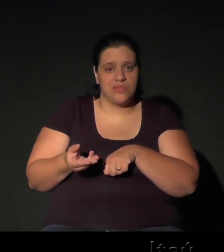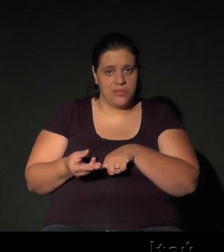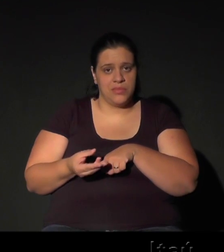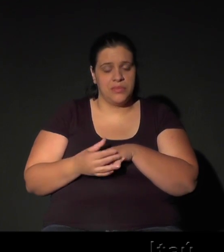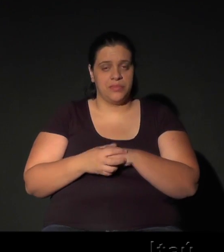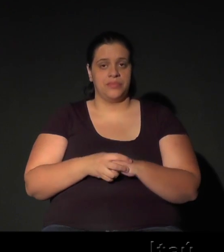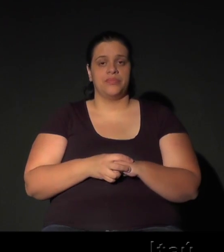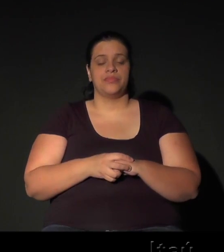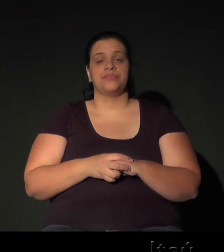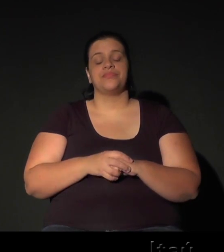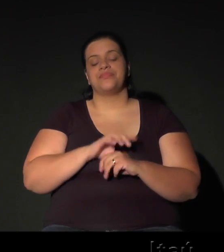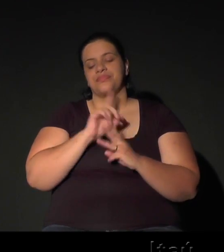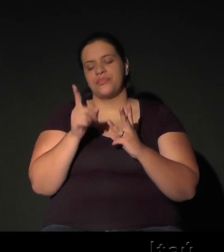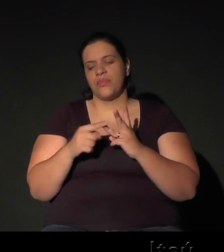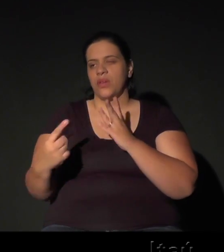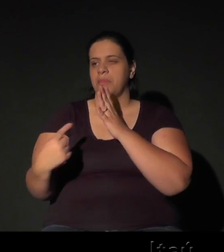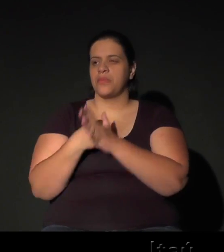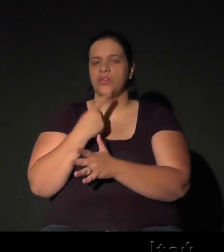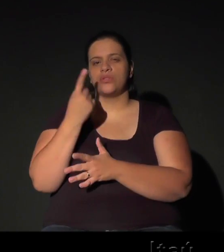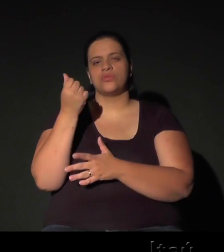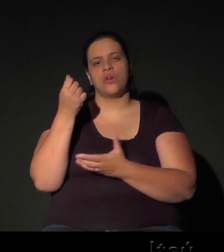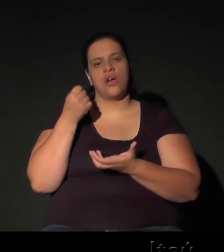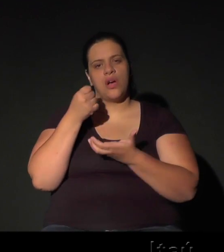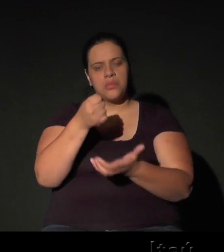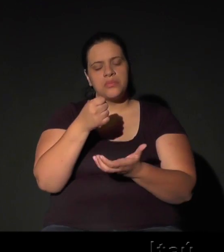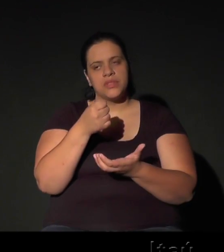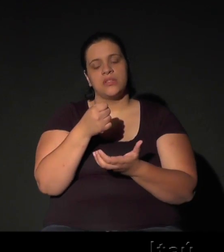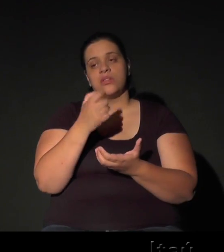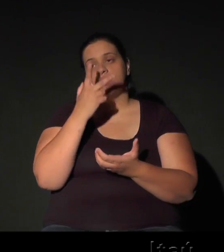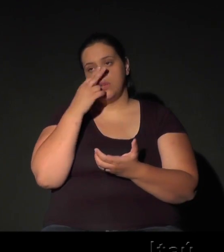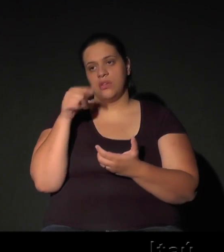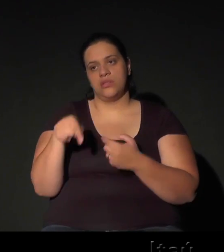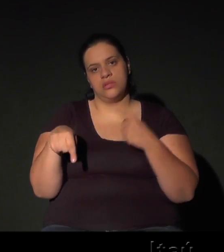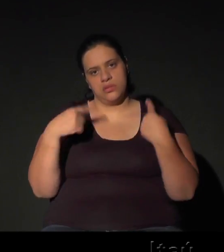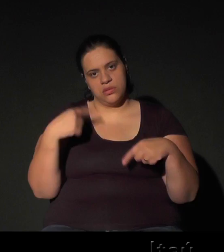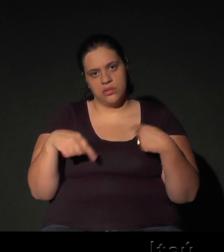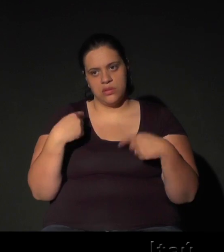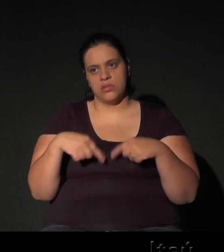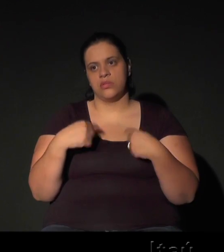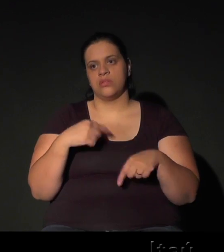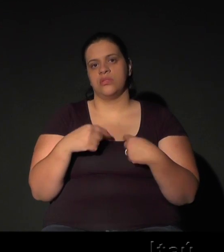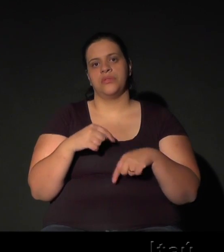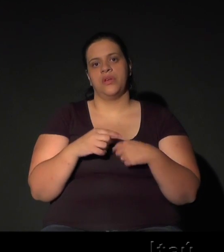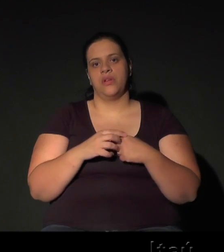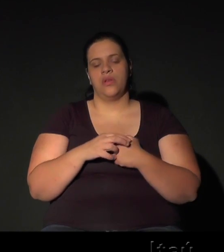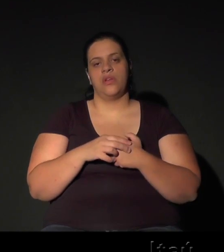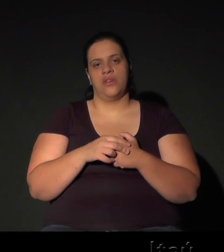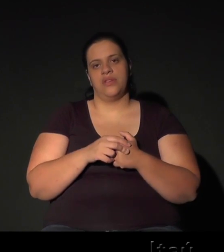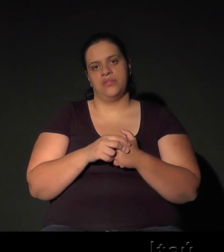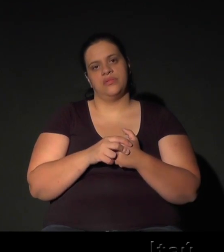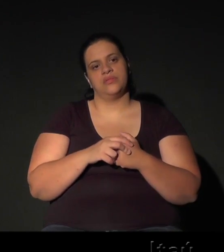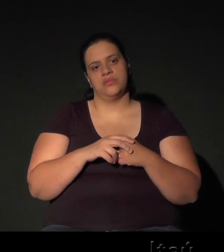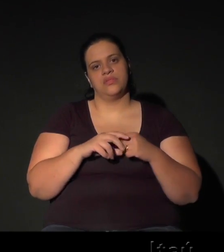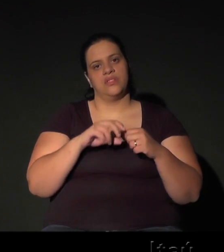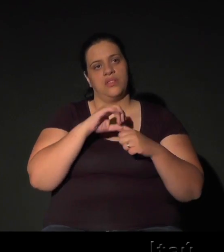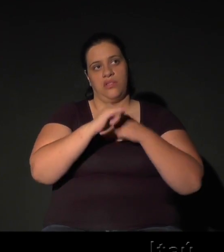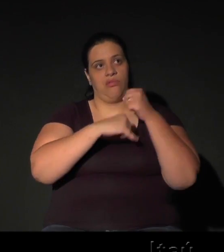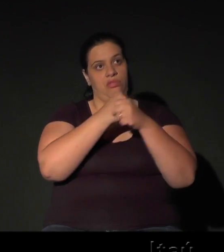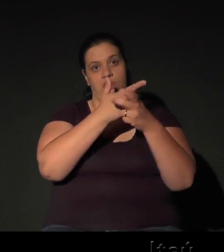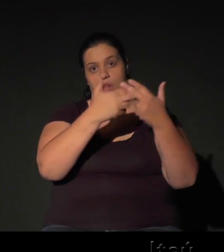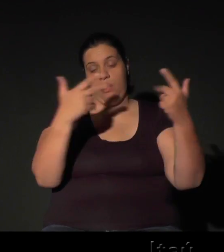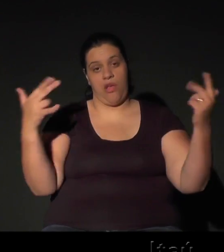fazendo em relação à capitalismo acho que é uma discussão eh que as redes sociais ficam